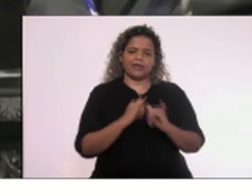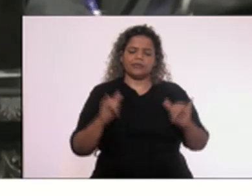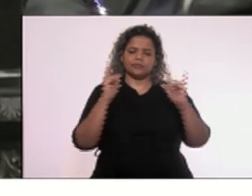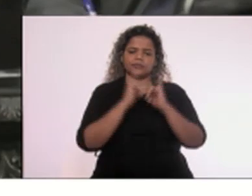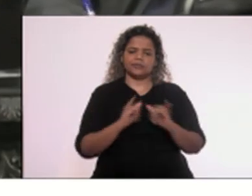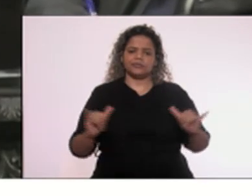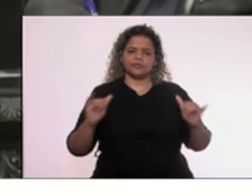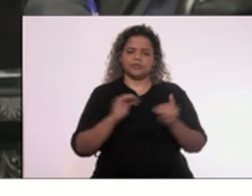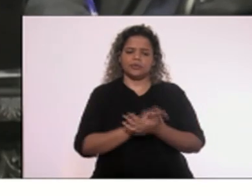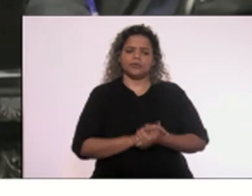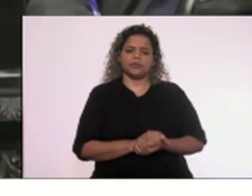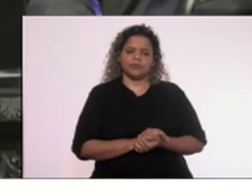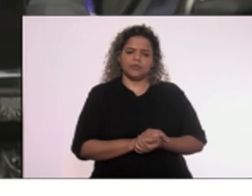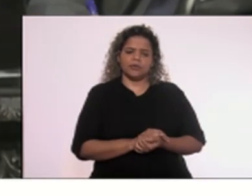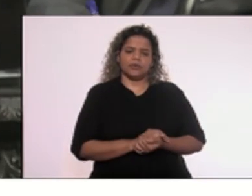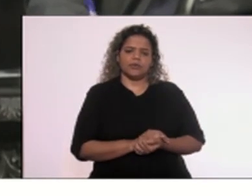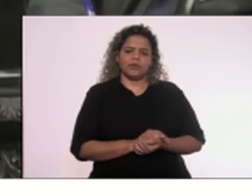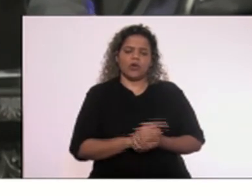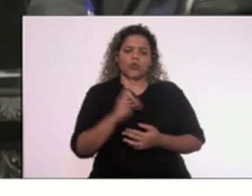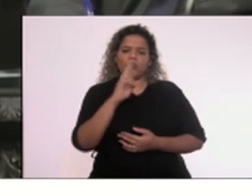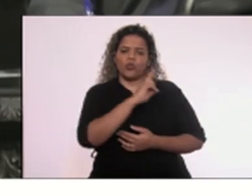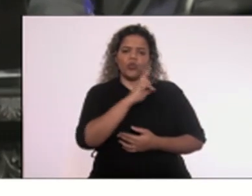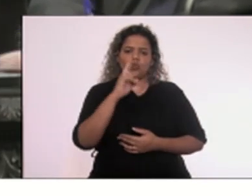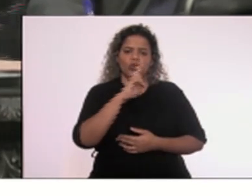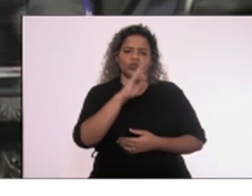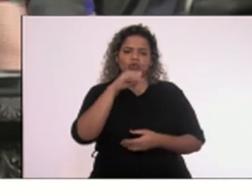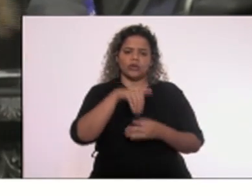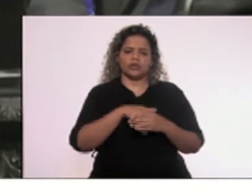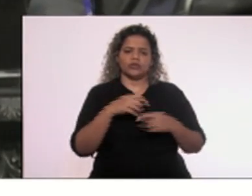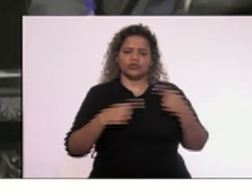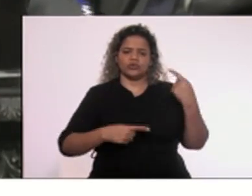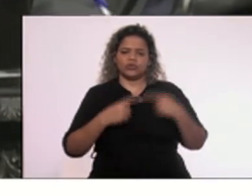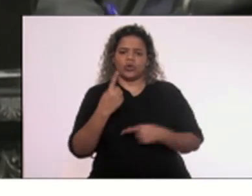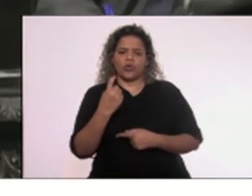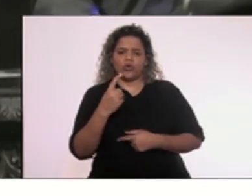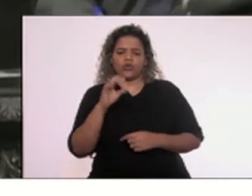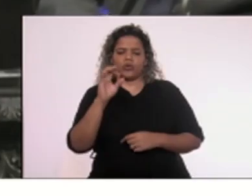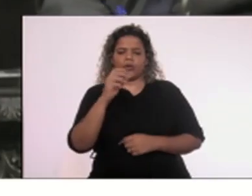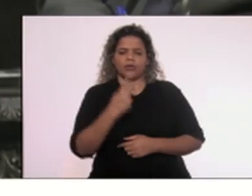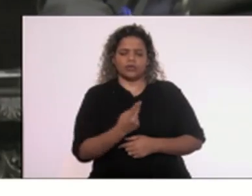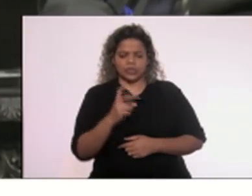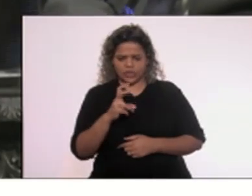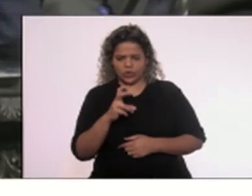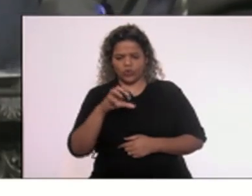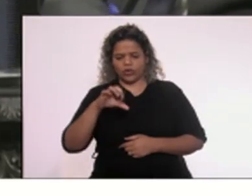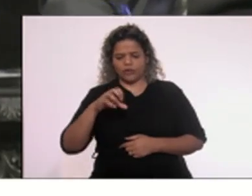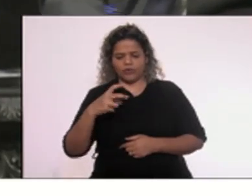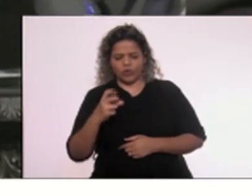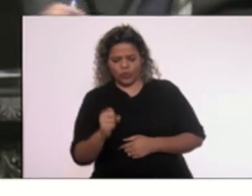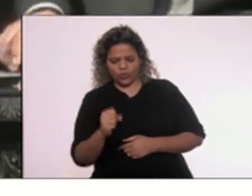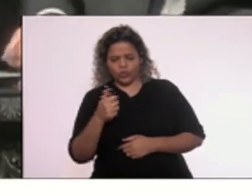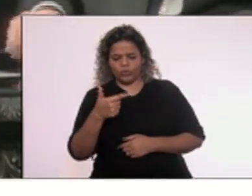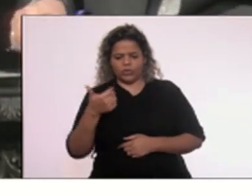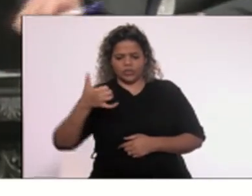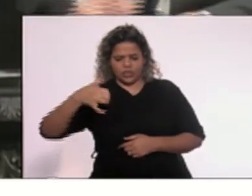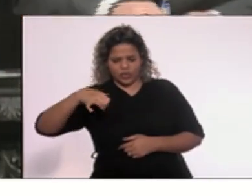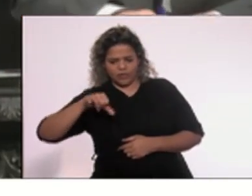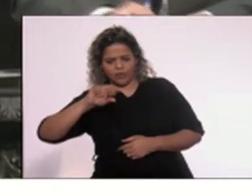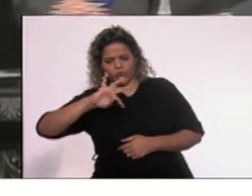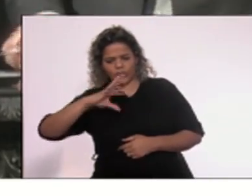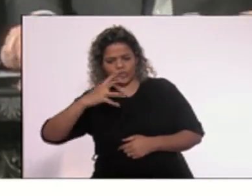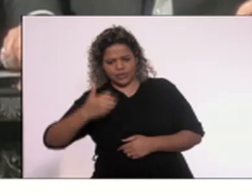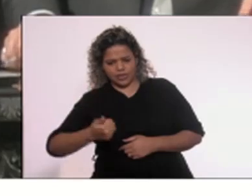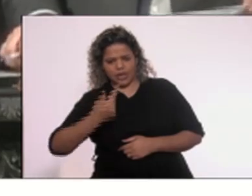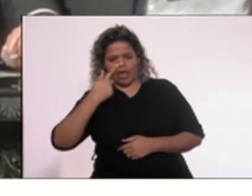Anuncio, em regime de urgência, em votação e discussão única, projeto de lei 598/2019, de autoria da deputada Lucinha, que dispõe